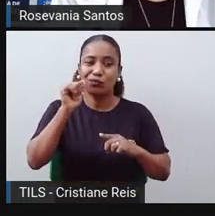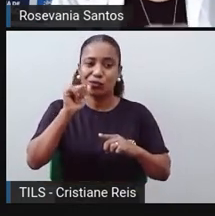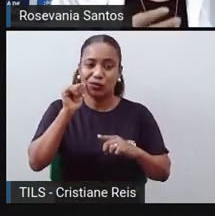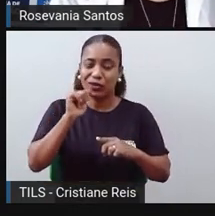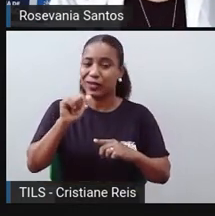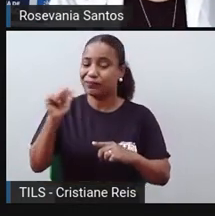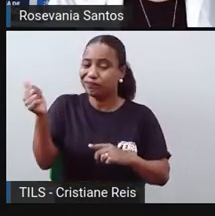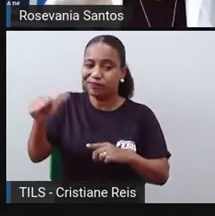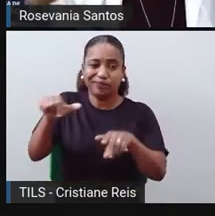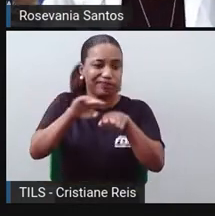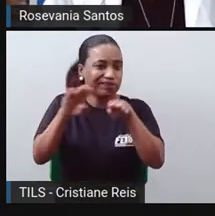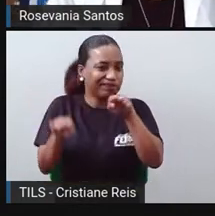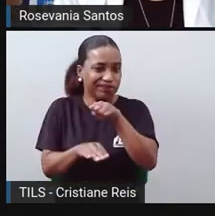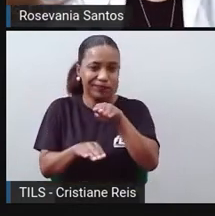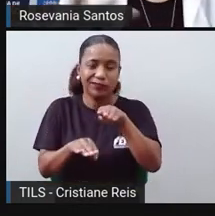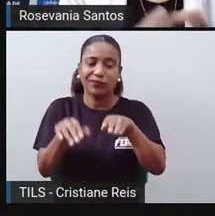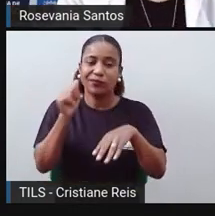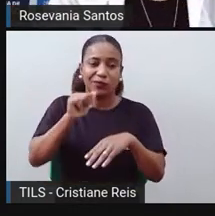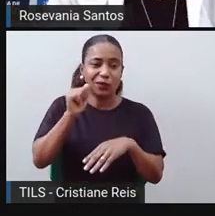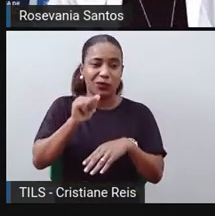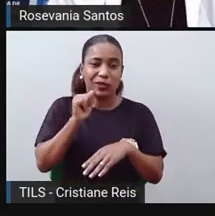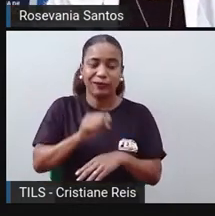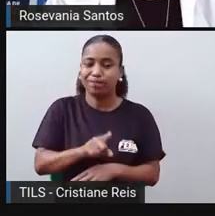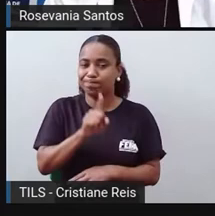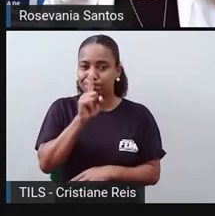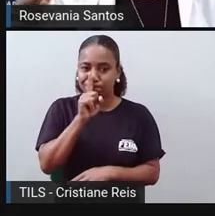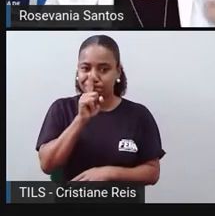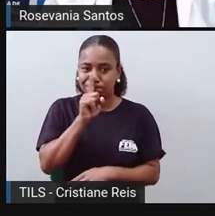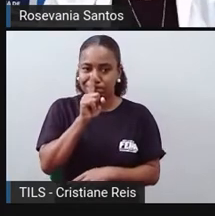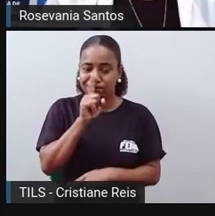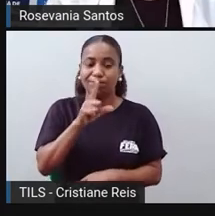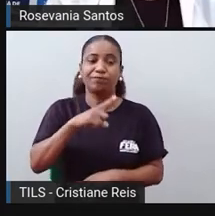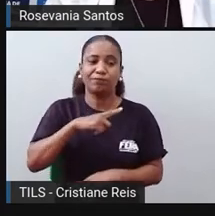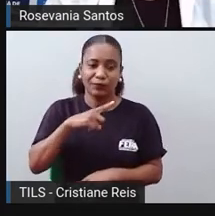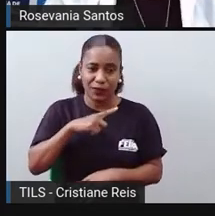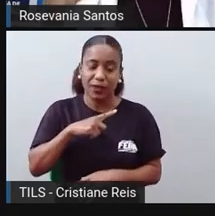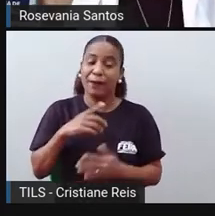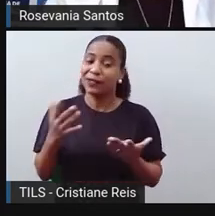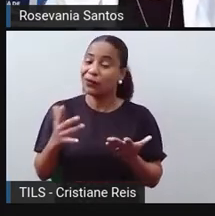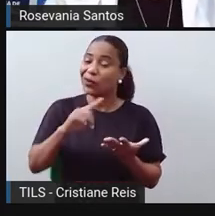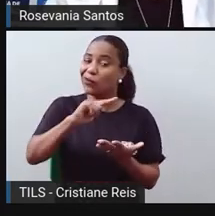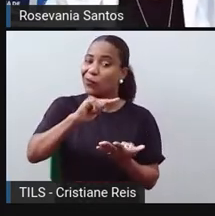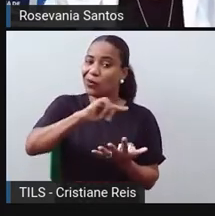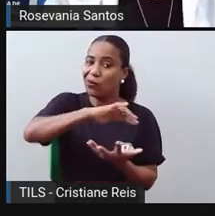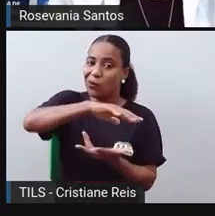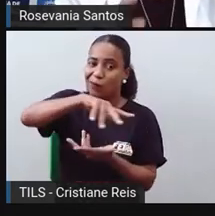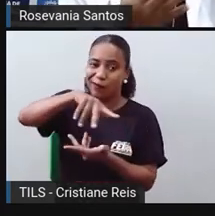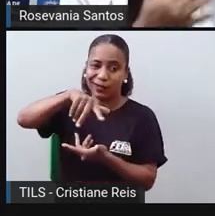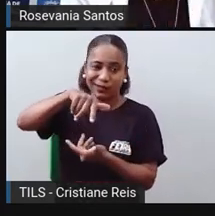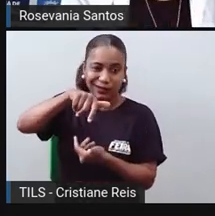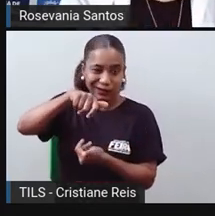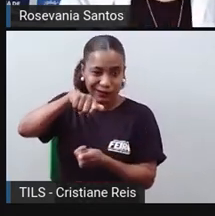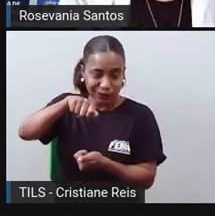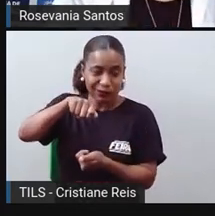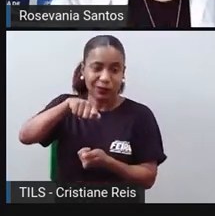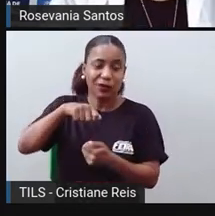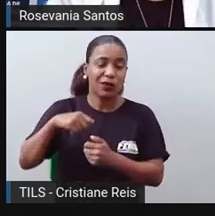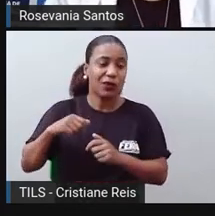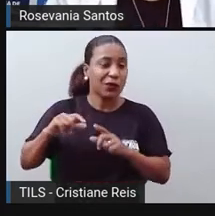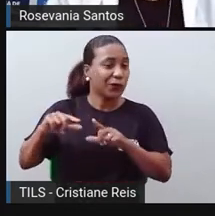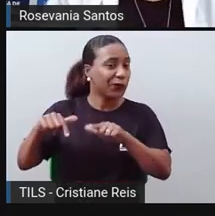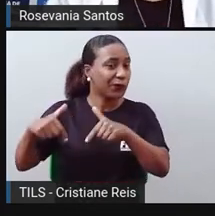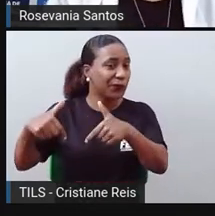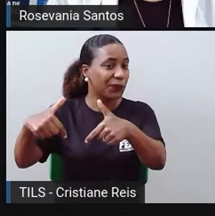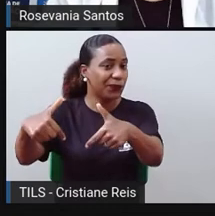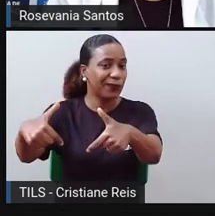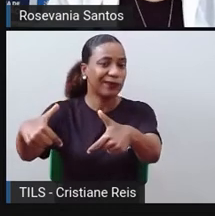poder de voz de nada. Agora, com a globalização, é que isso vem mudando um pouco. Mas, comparado com outras regiões do planeta,